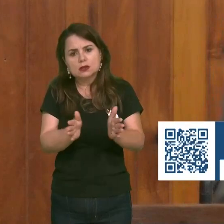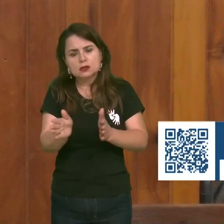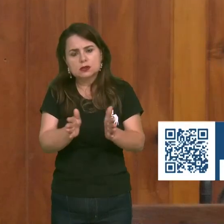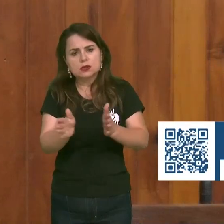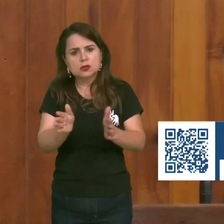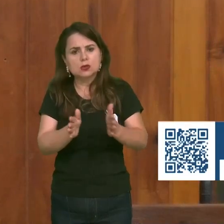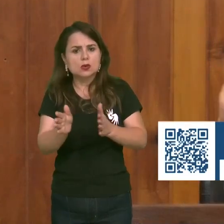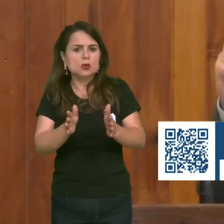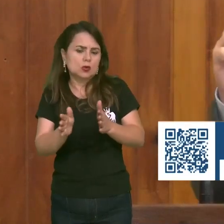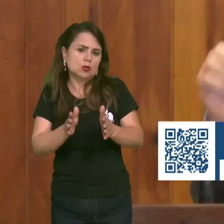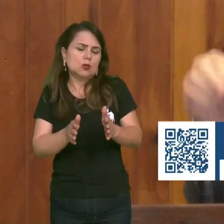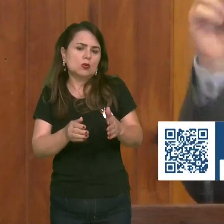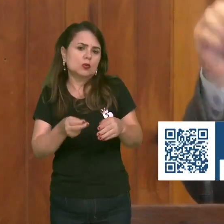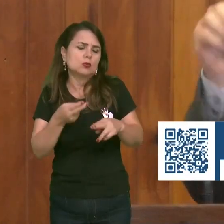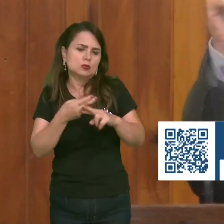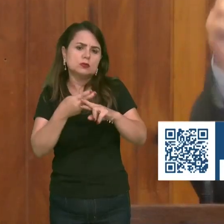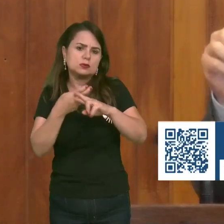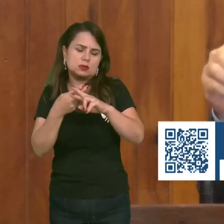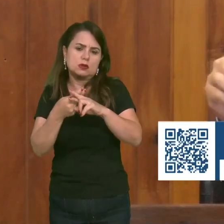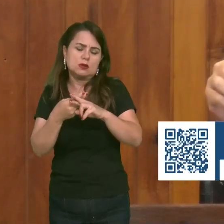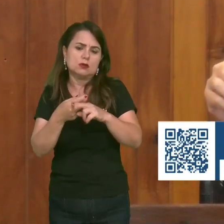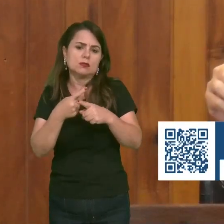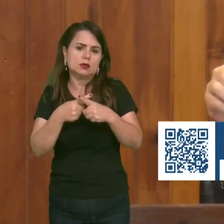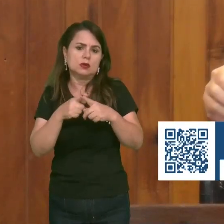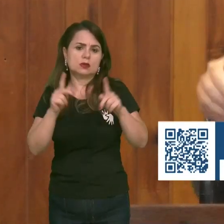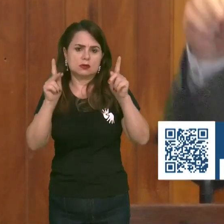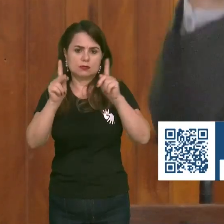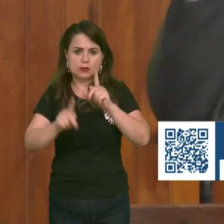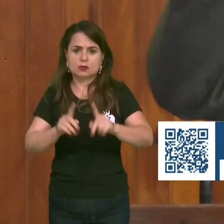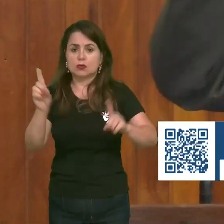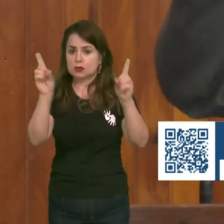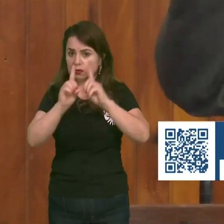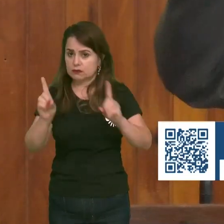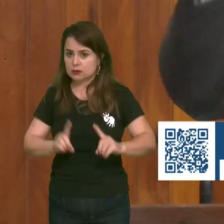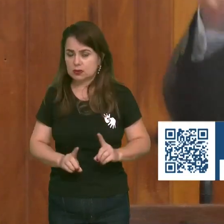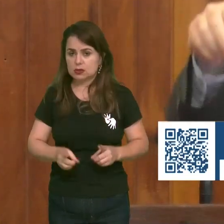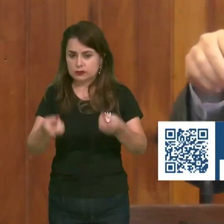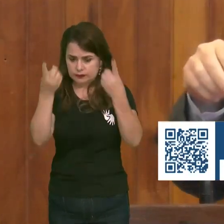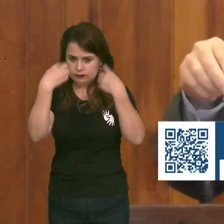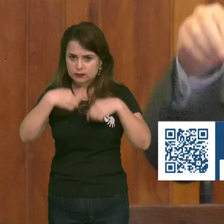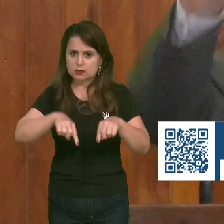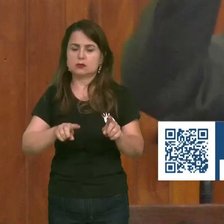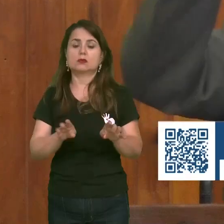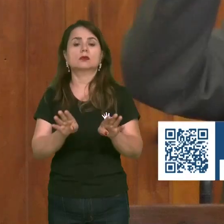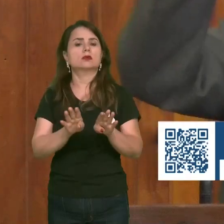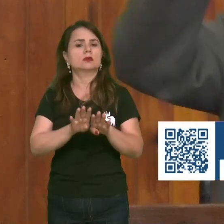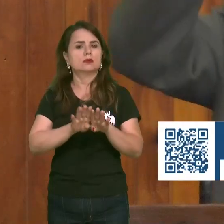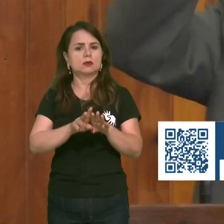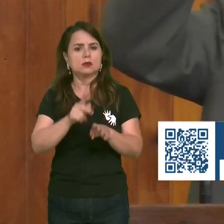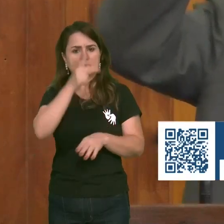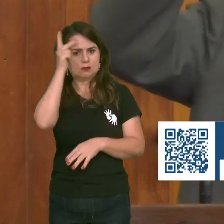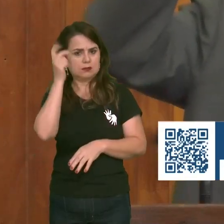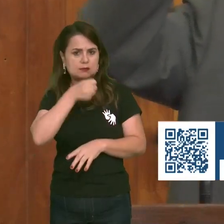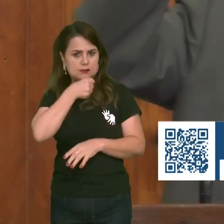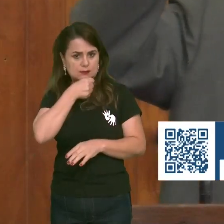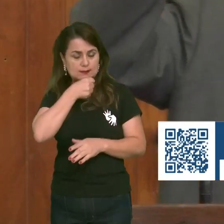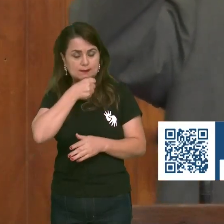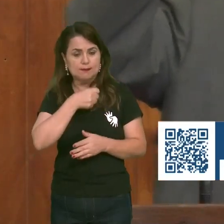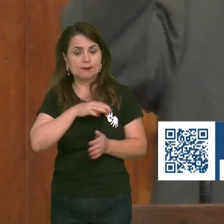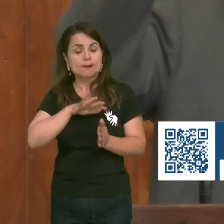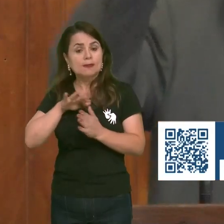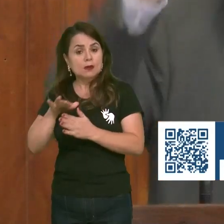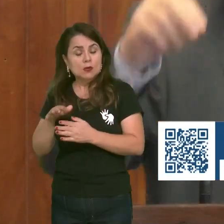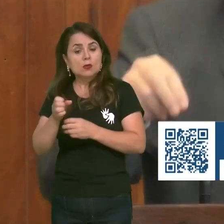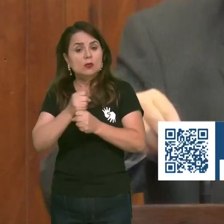deficientes deficientes físicos e idosos para encerrar seu presidente 2018 a prefeitura